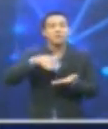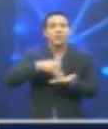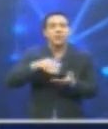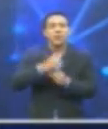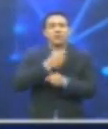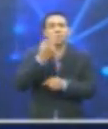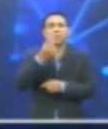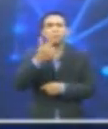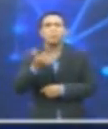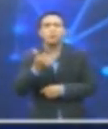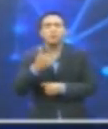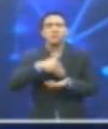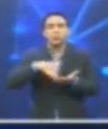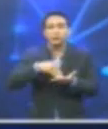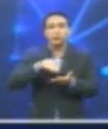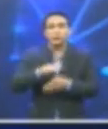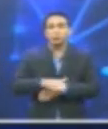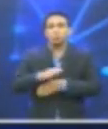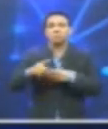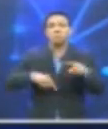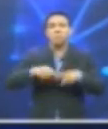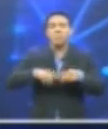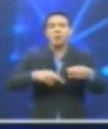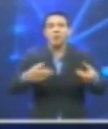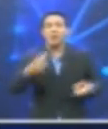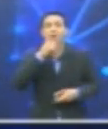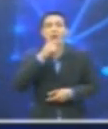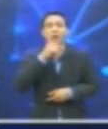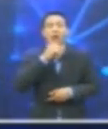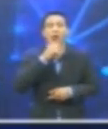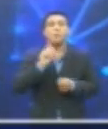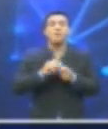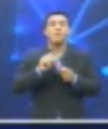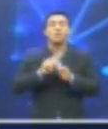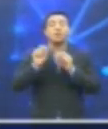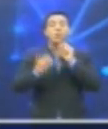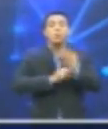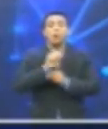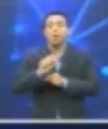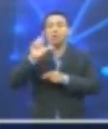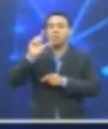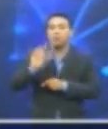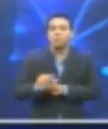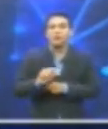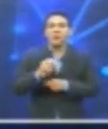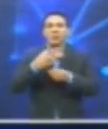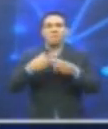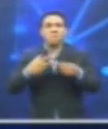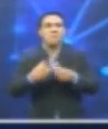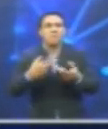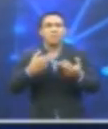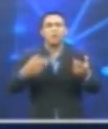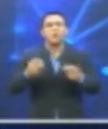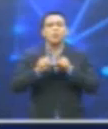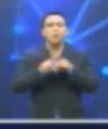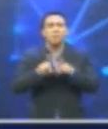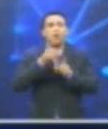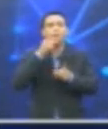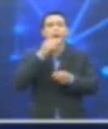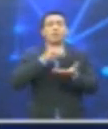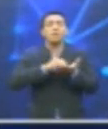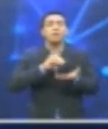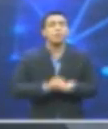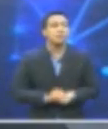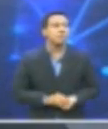de 2011, para minimizar a seca que violenta dizimou rebanho, açudes, vidas, sonhos, terras. Obrigado,